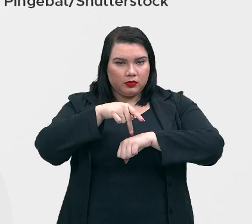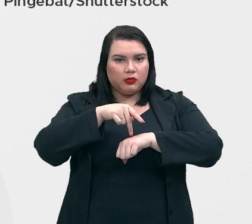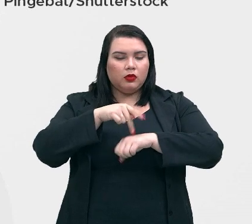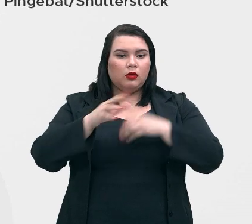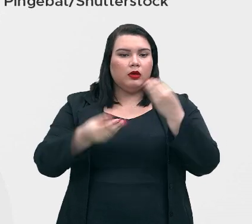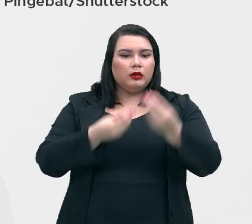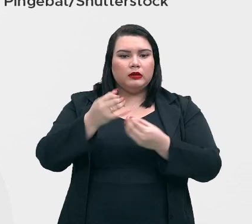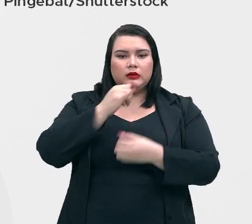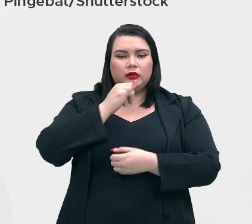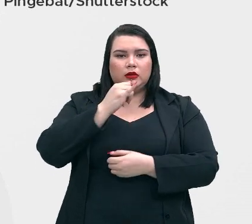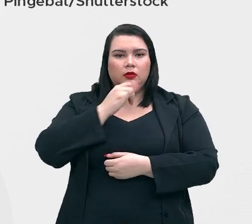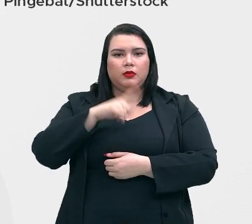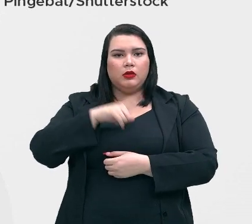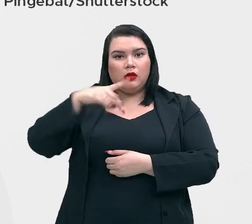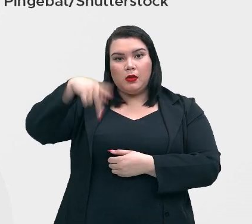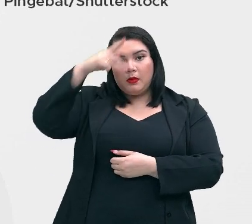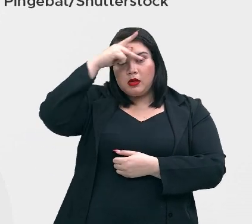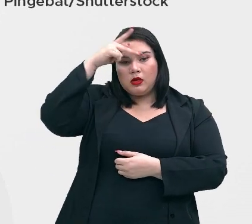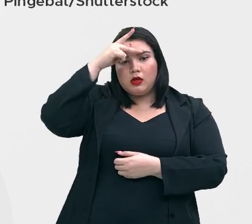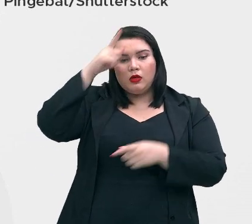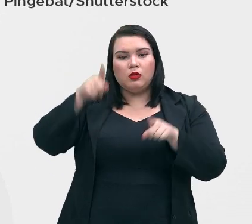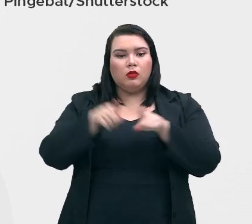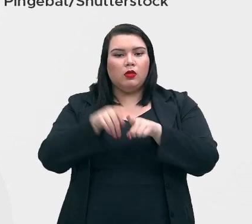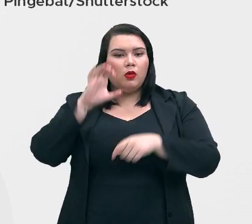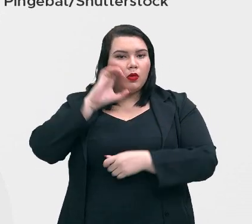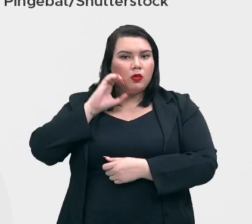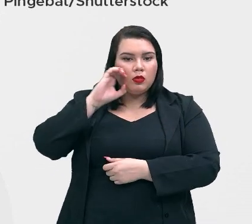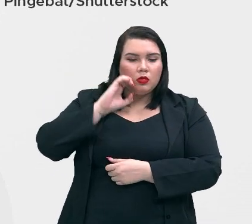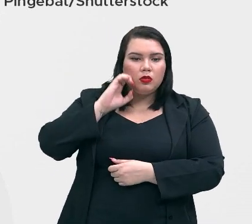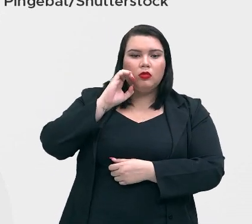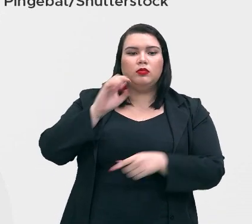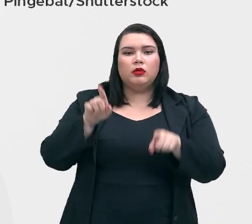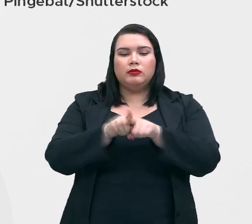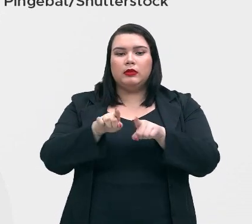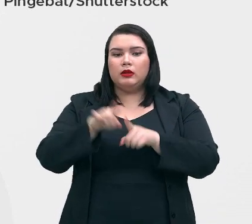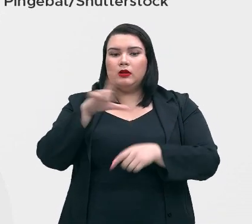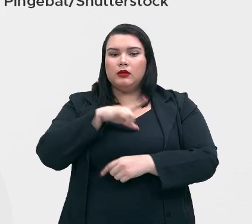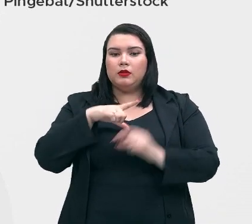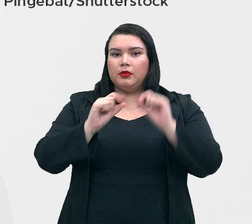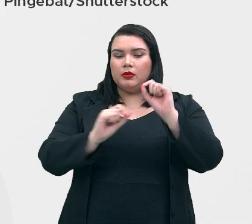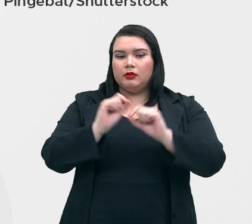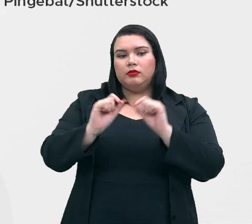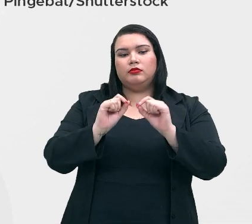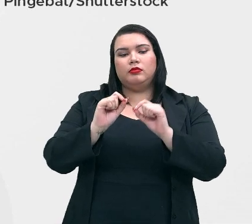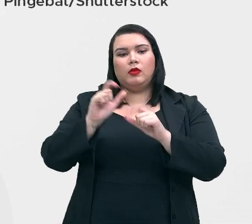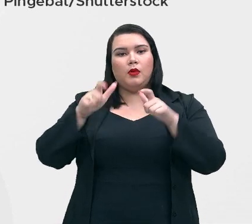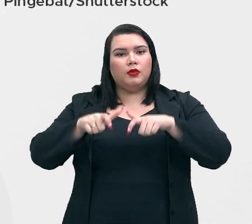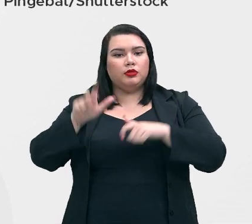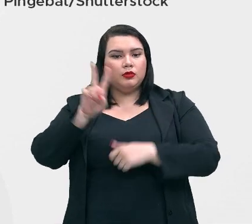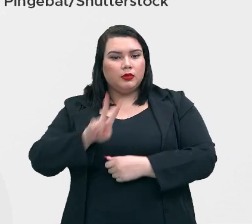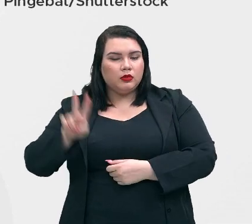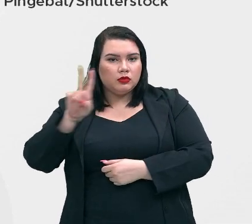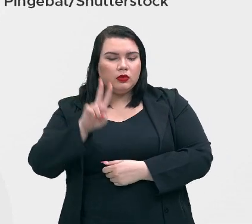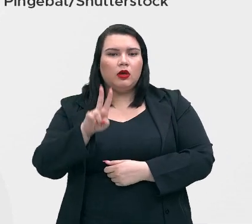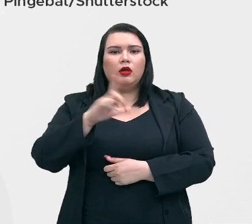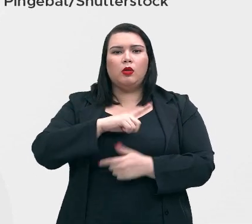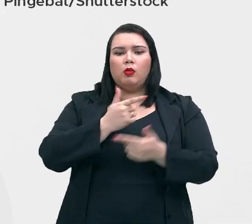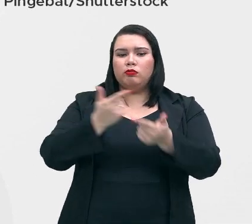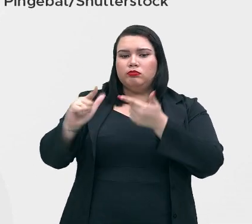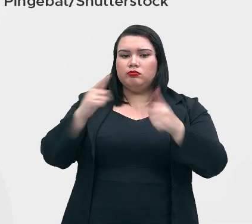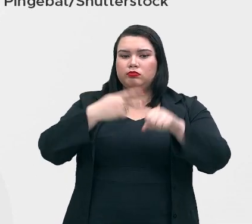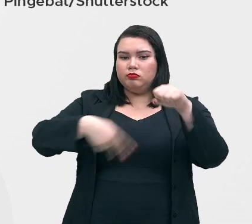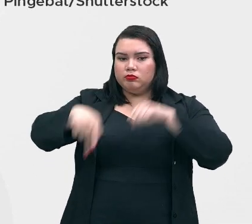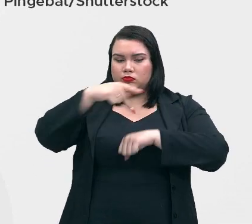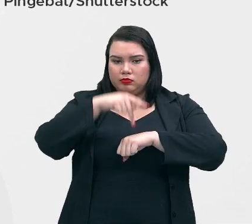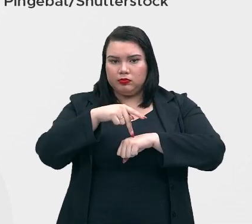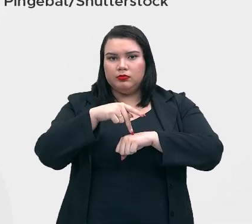sul-americanos, como o Peru, como a Bolívia, como a Colômbia, o Equador, também lá na Venezuela, na Guiana e